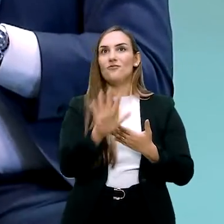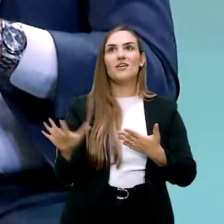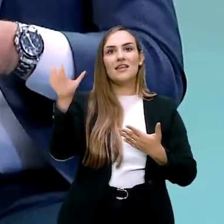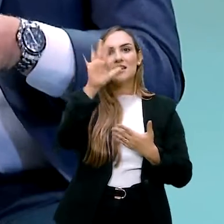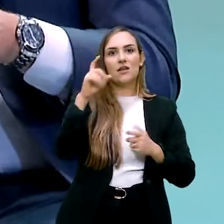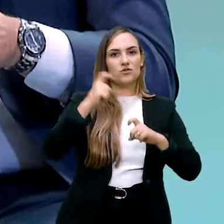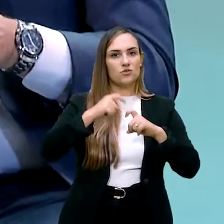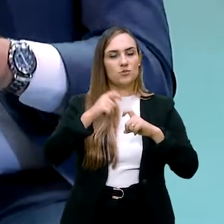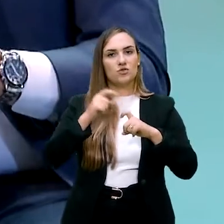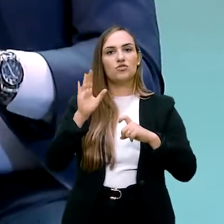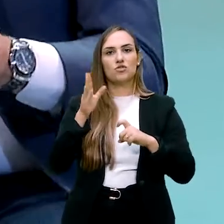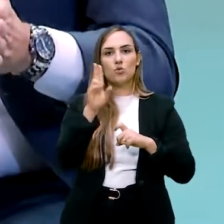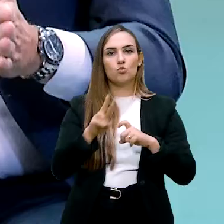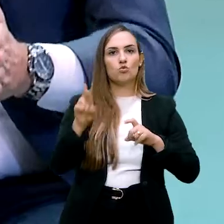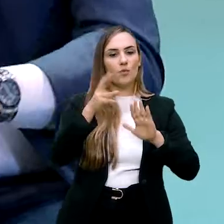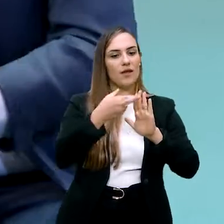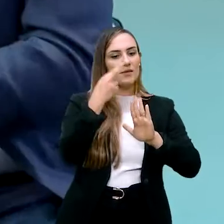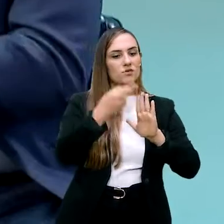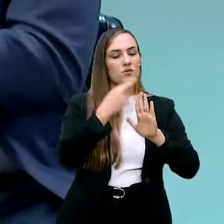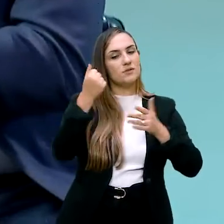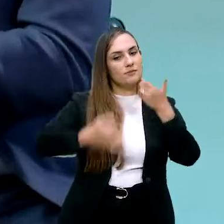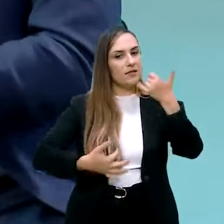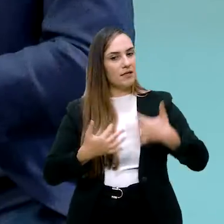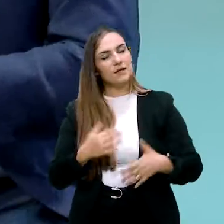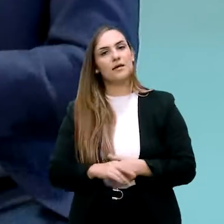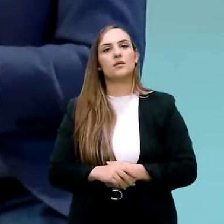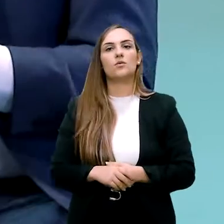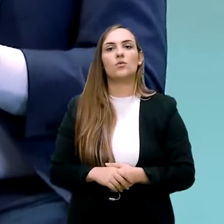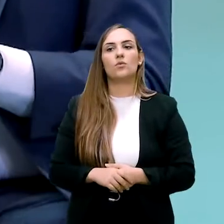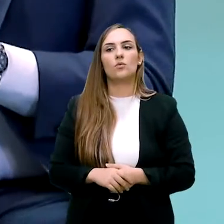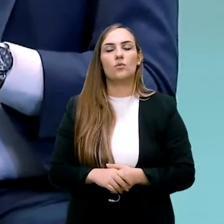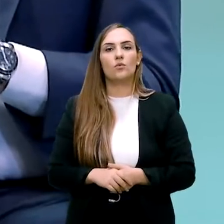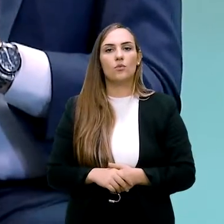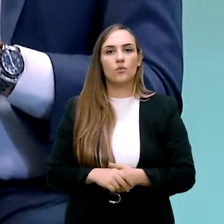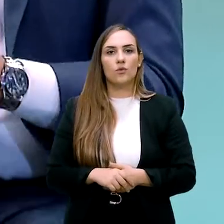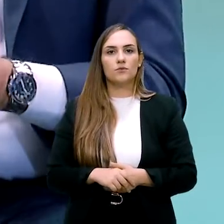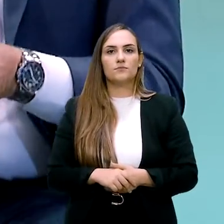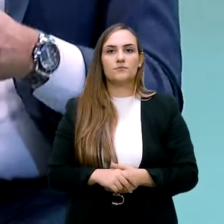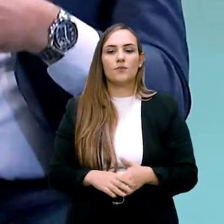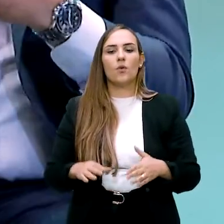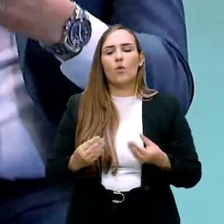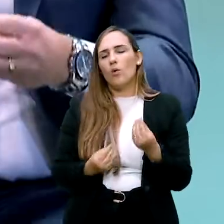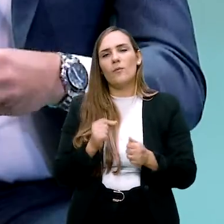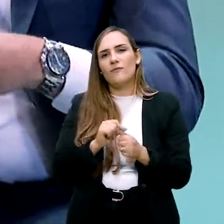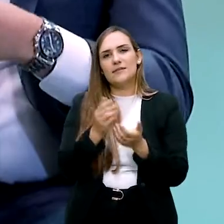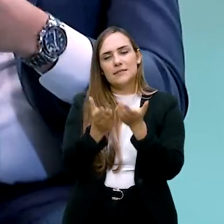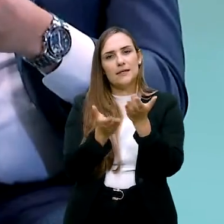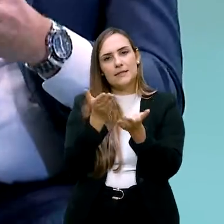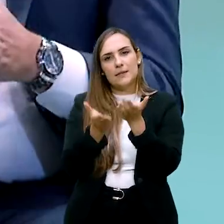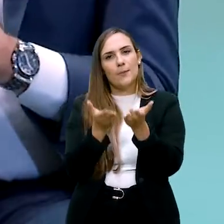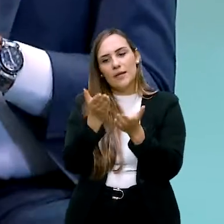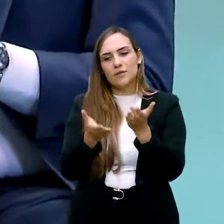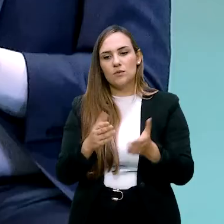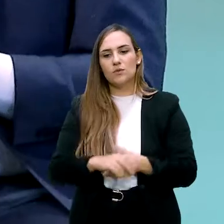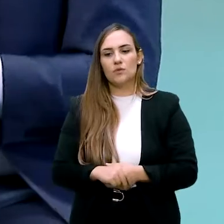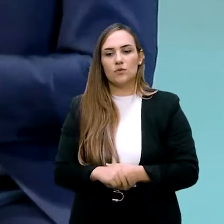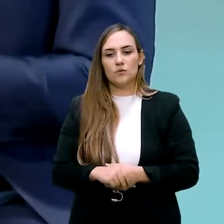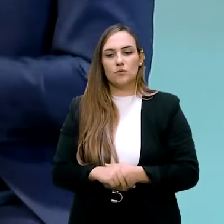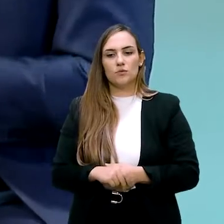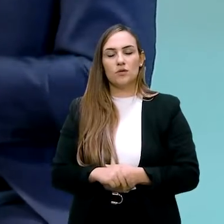Medicina editou uma resolução normativa que trata sobre o tratamento e a forma